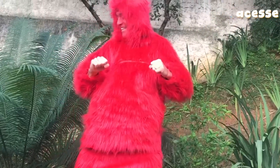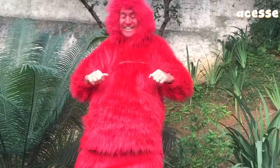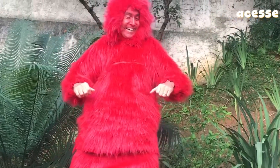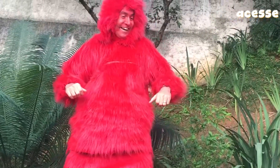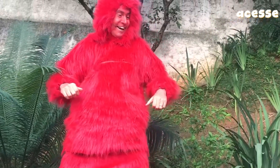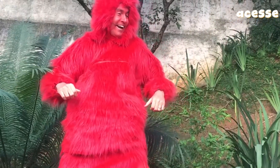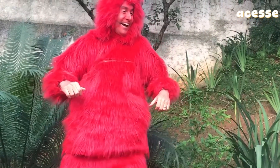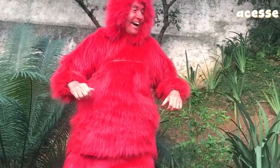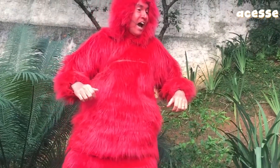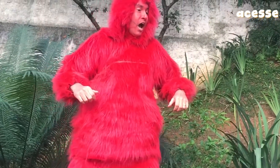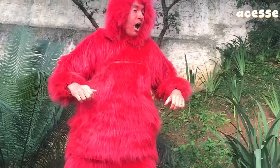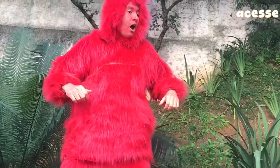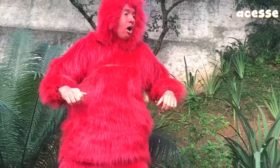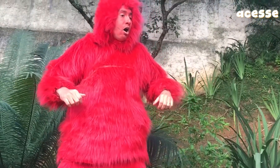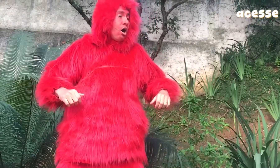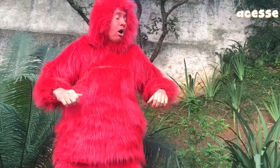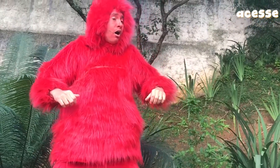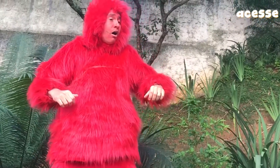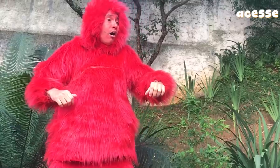Consegui.